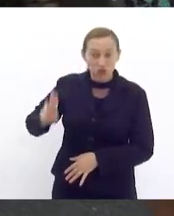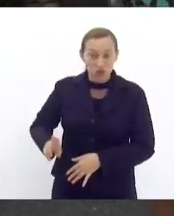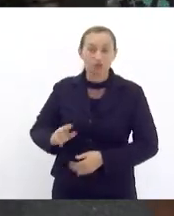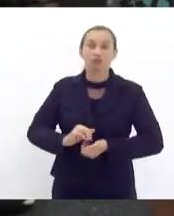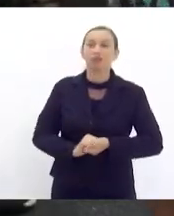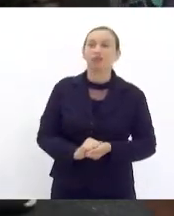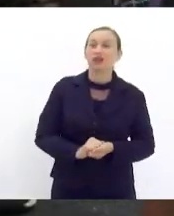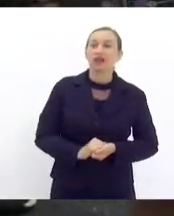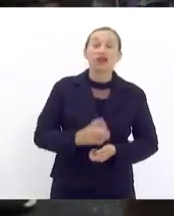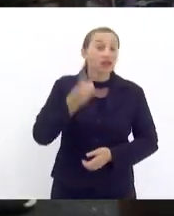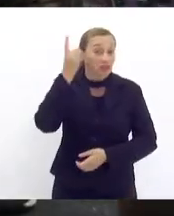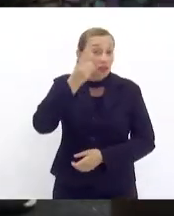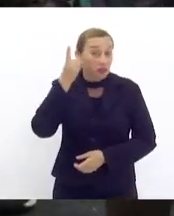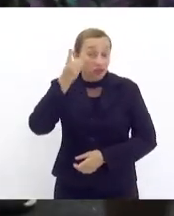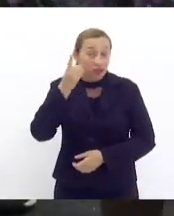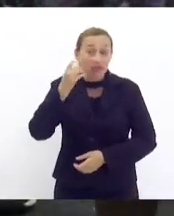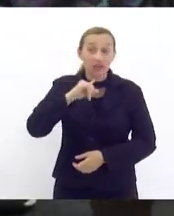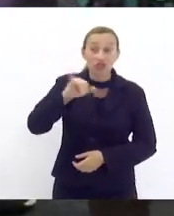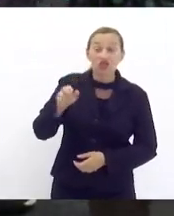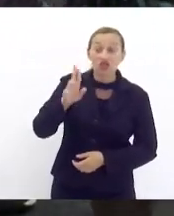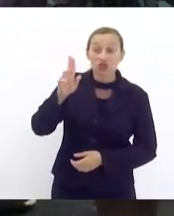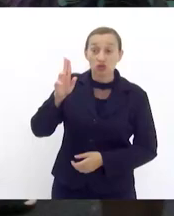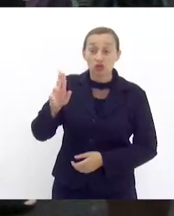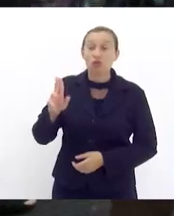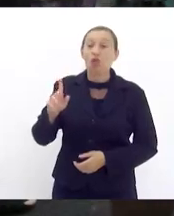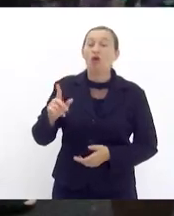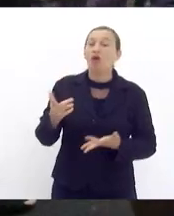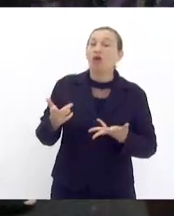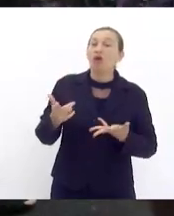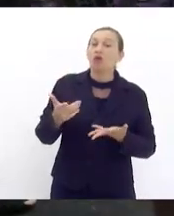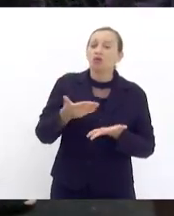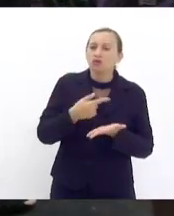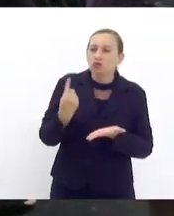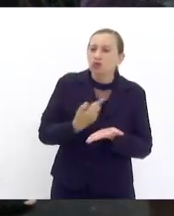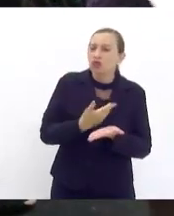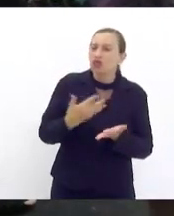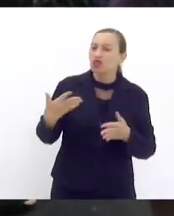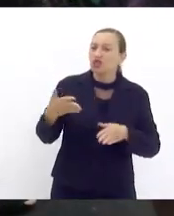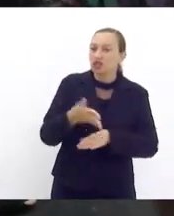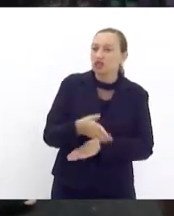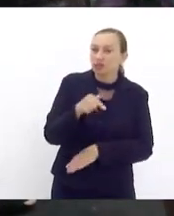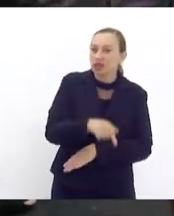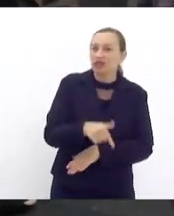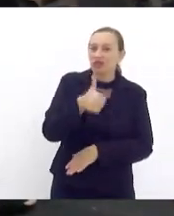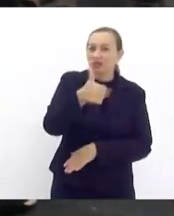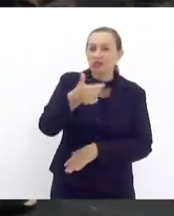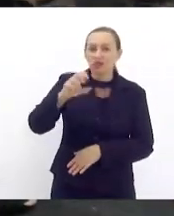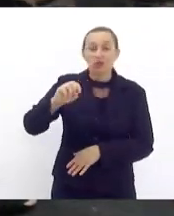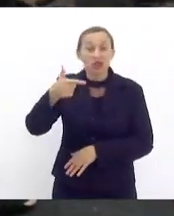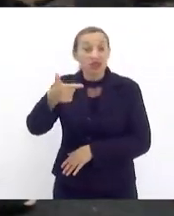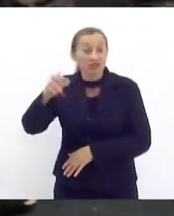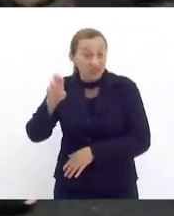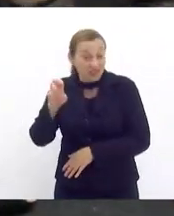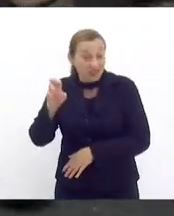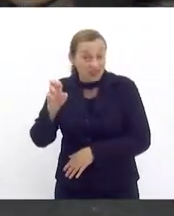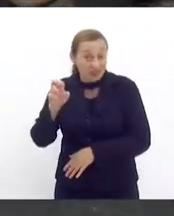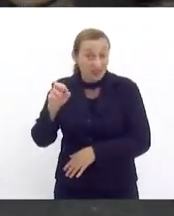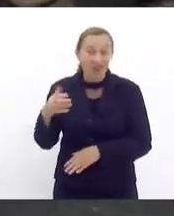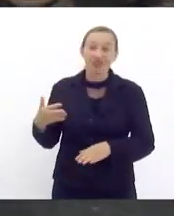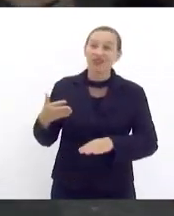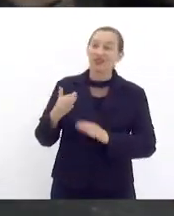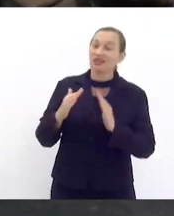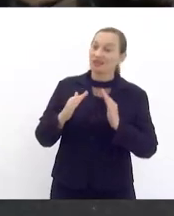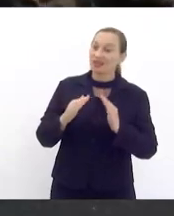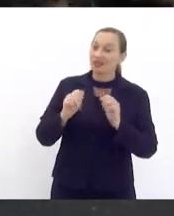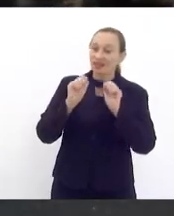a deputada tia Ju ela logo quando nós chegamos aqui em 2015 na nessa casa